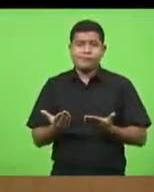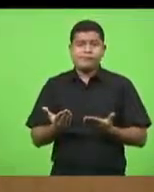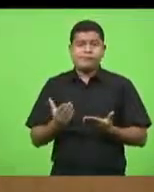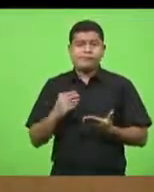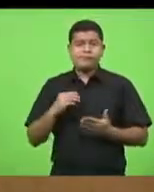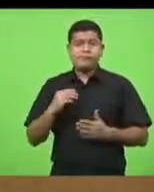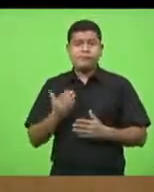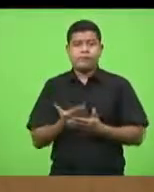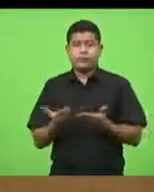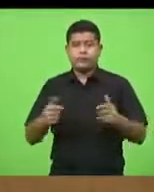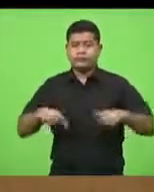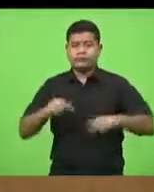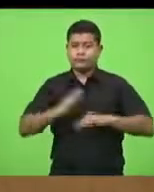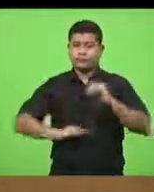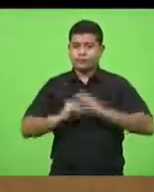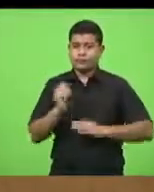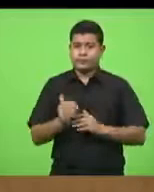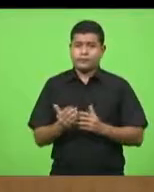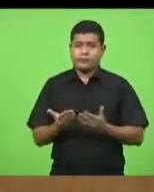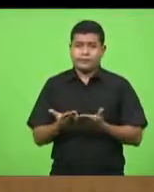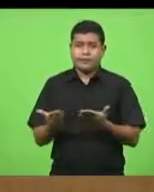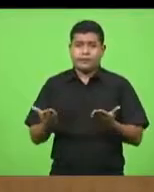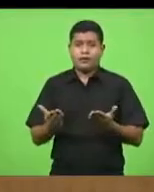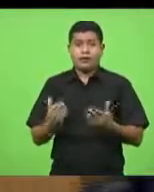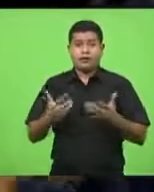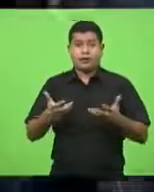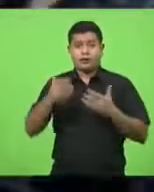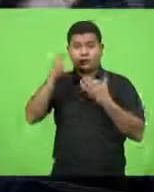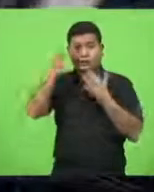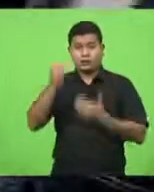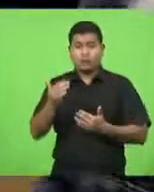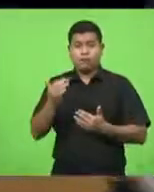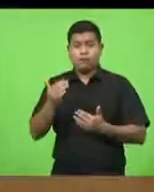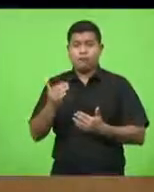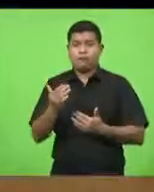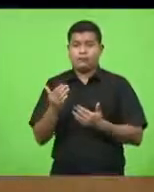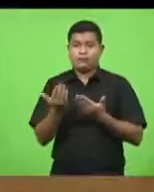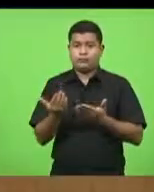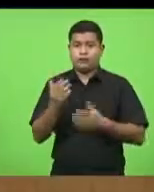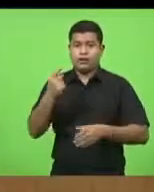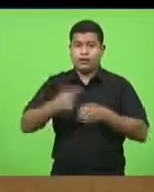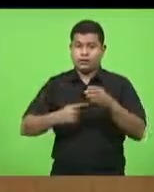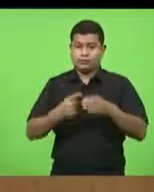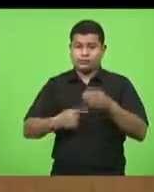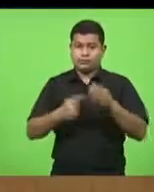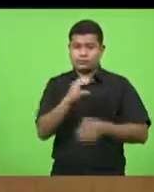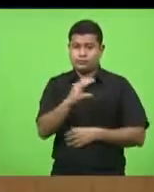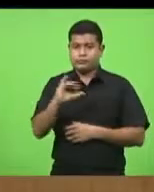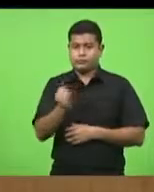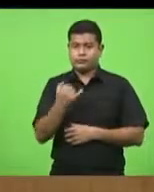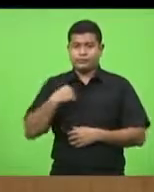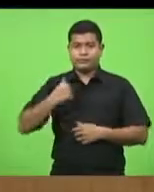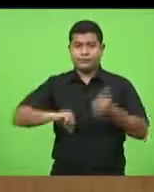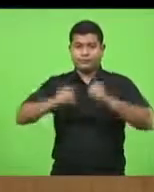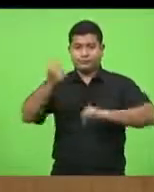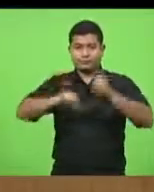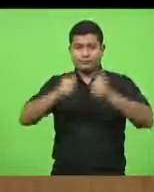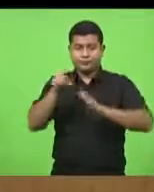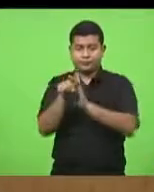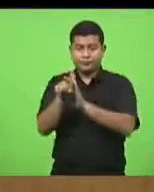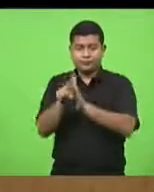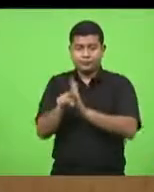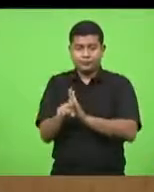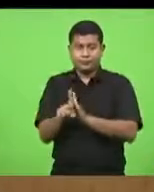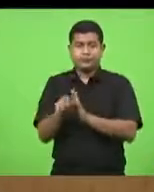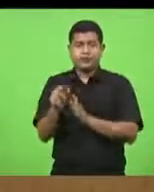gestos e ações. Queria também agradecer na Comissão de Constituição e Justiça pela análise, pelo